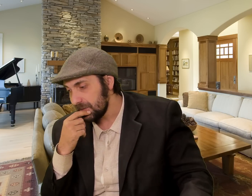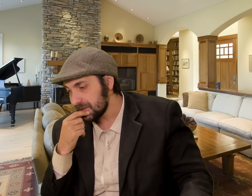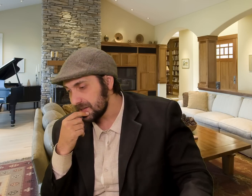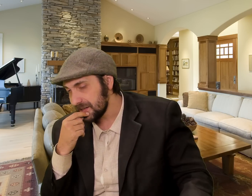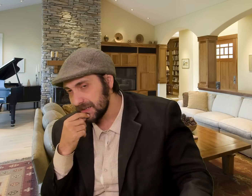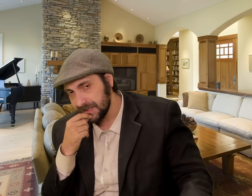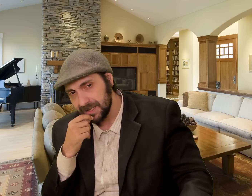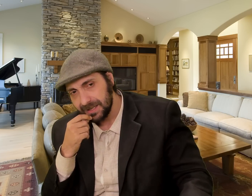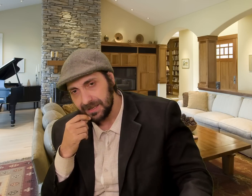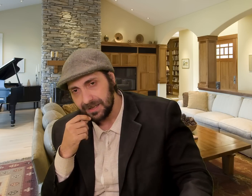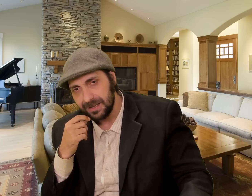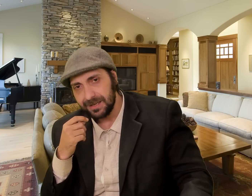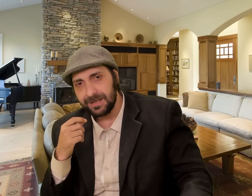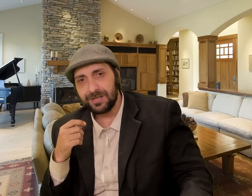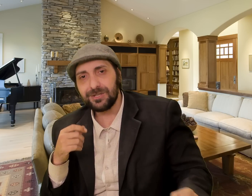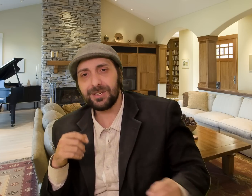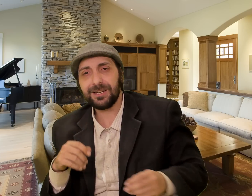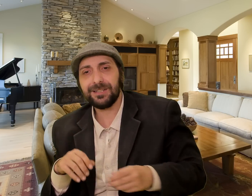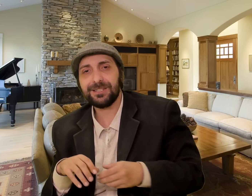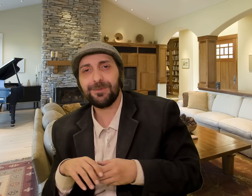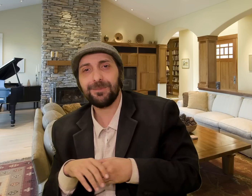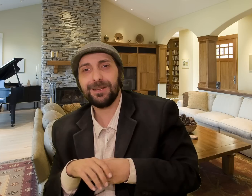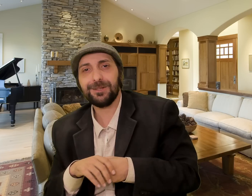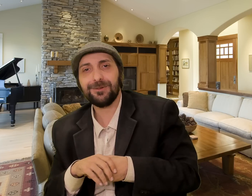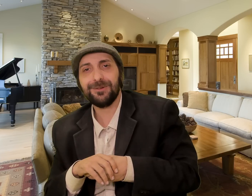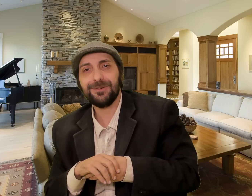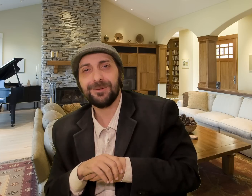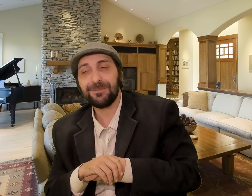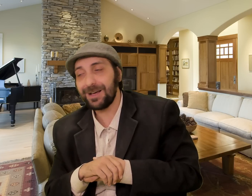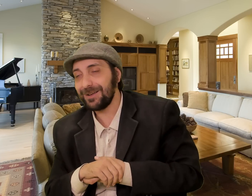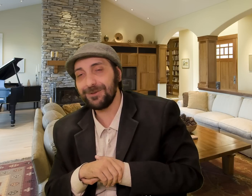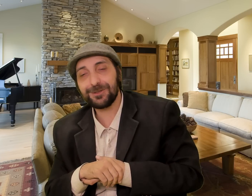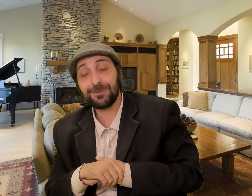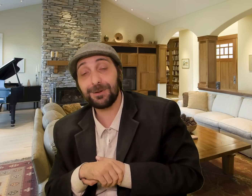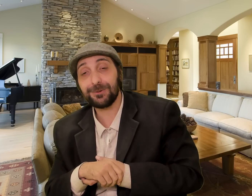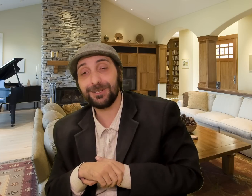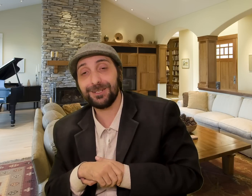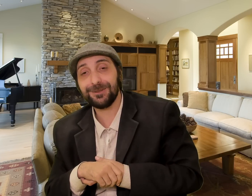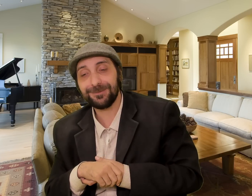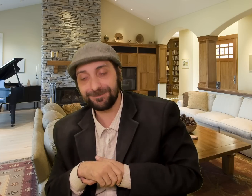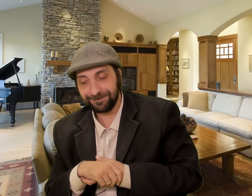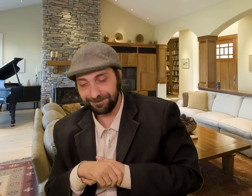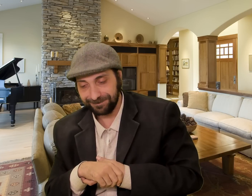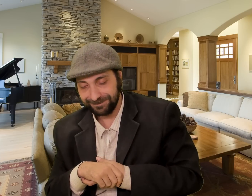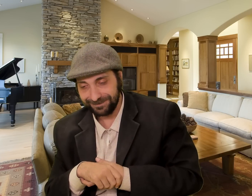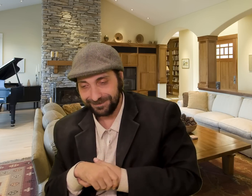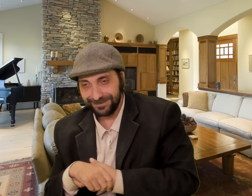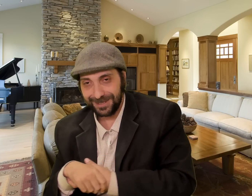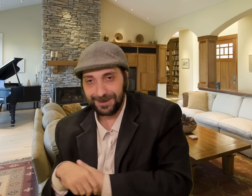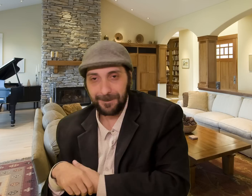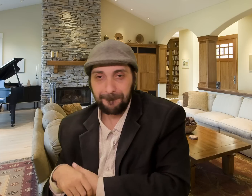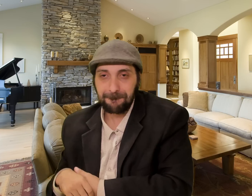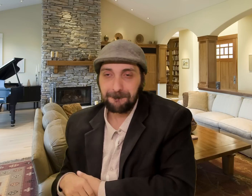E aí você chega nesse momento maravilhoso momento lindo